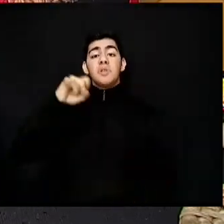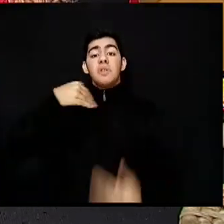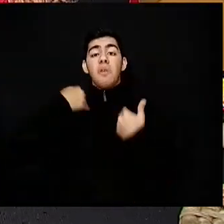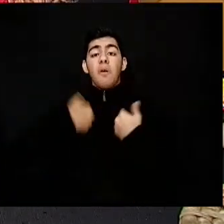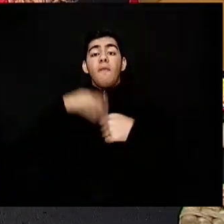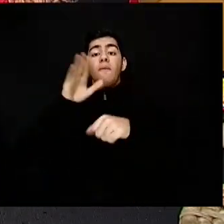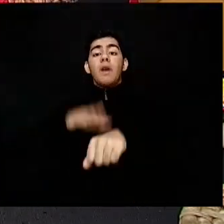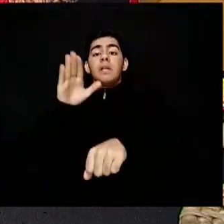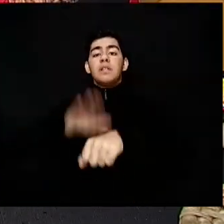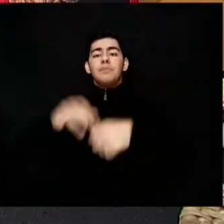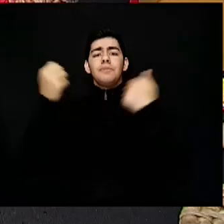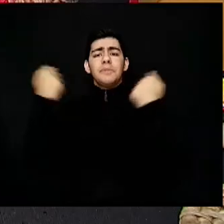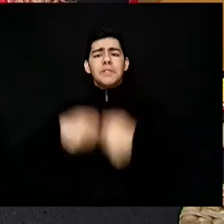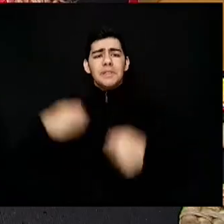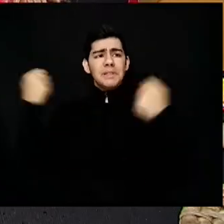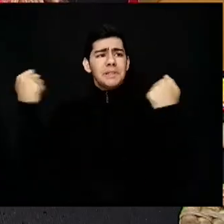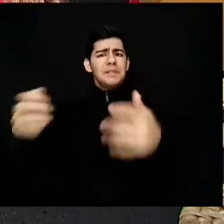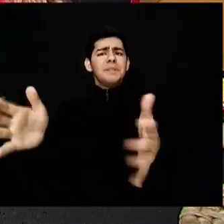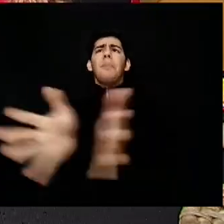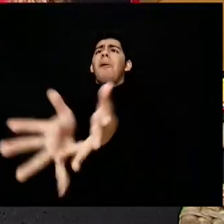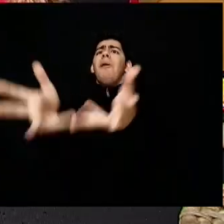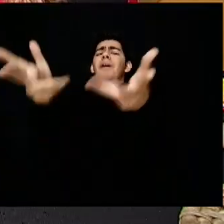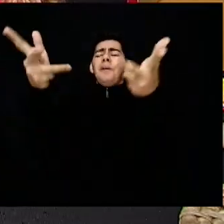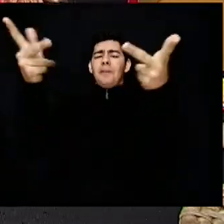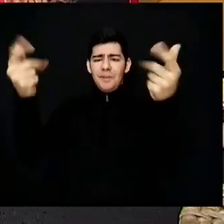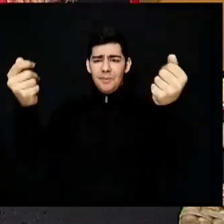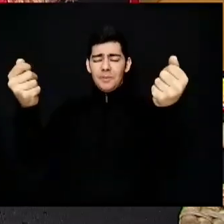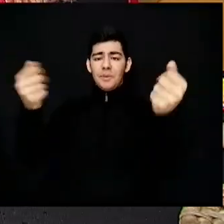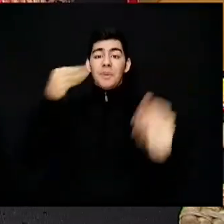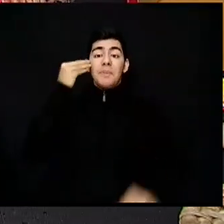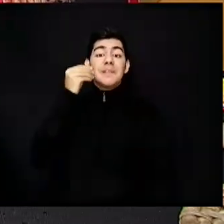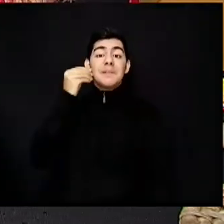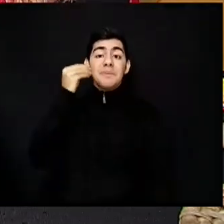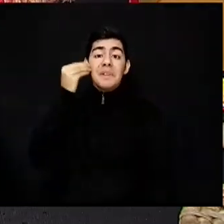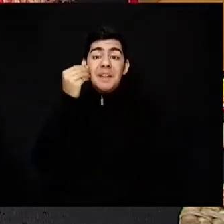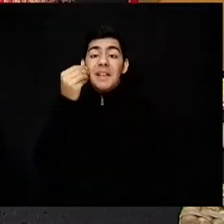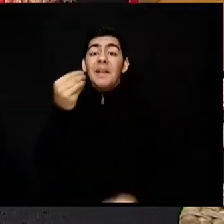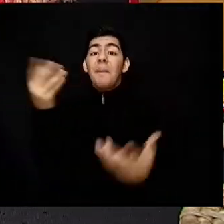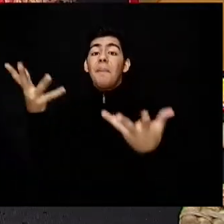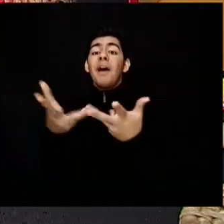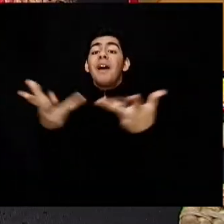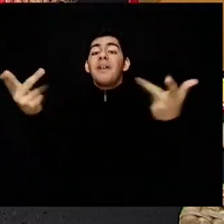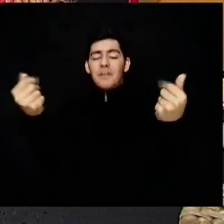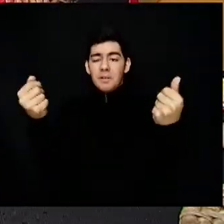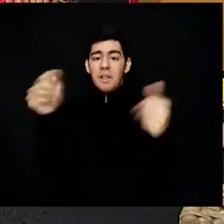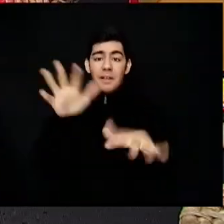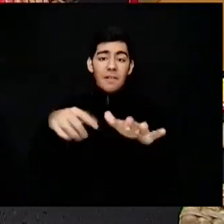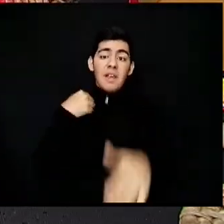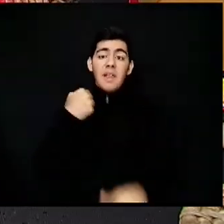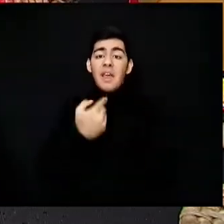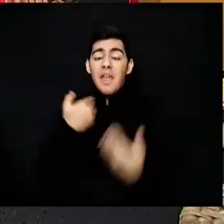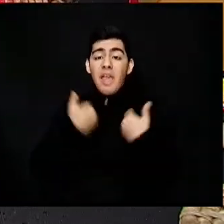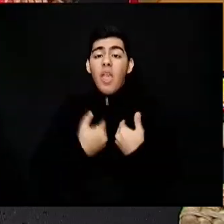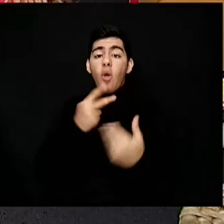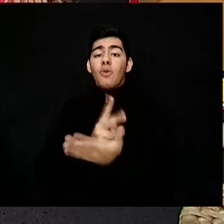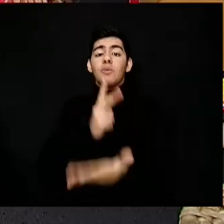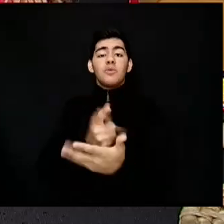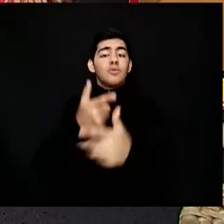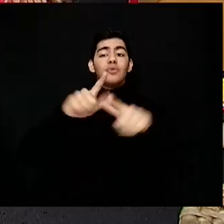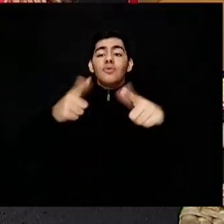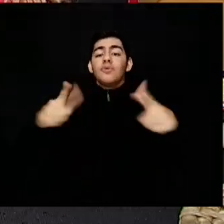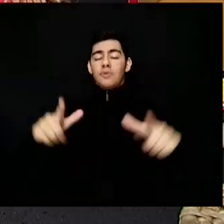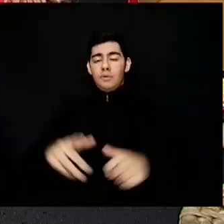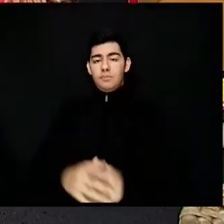Eu quero oferecer uma experiência incrível que muitas vezes eu nunca tive. E eu gosto também de contar sobre essa questão